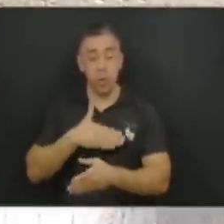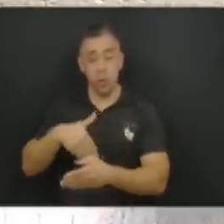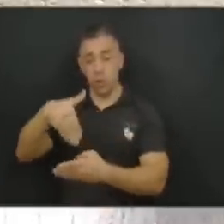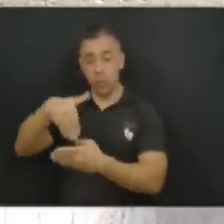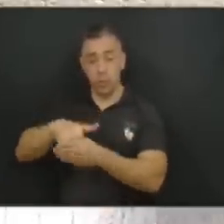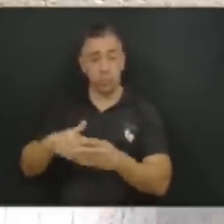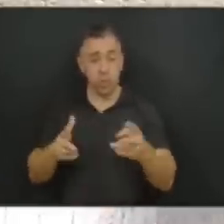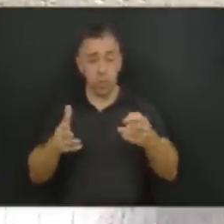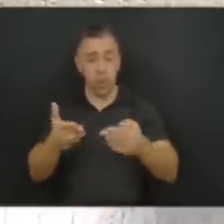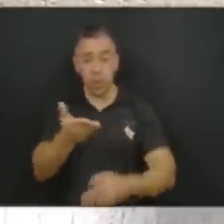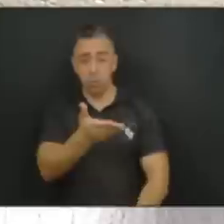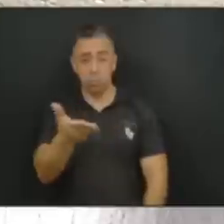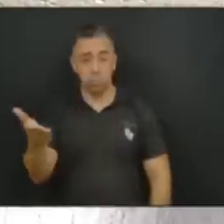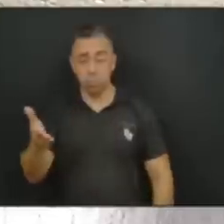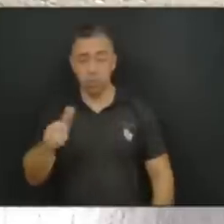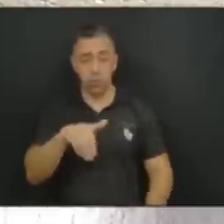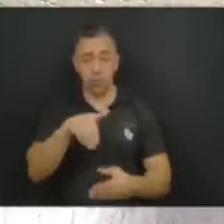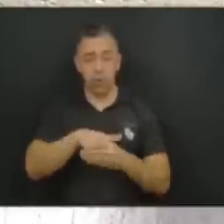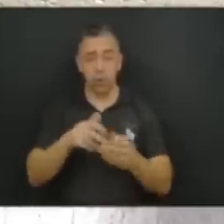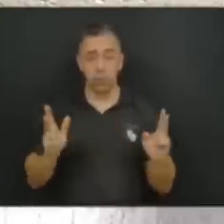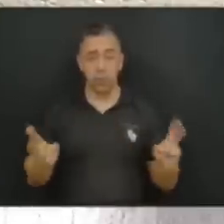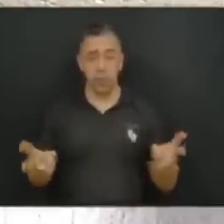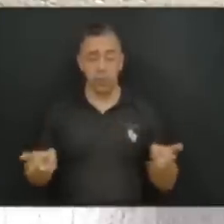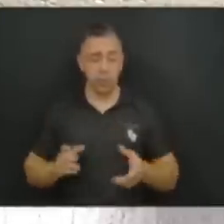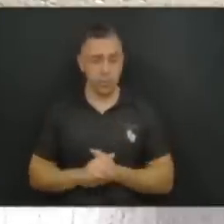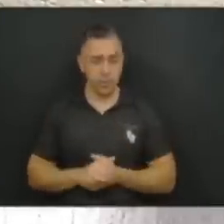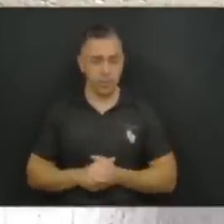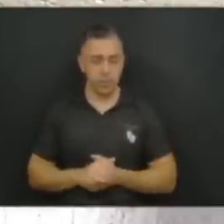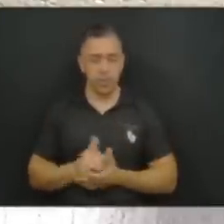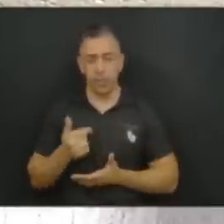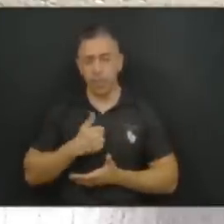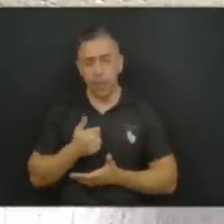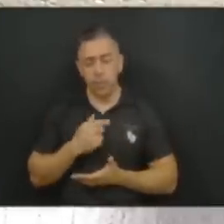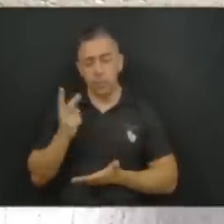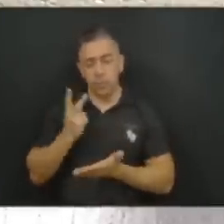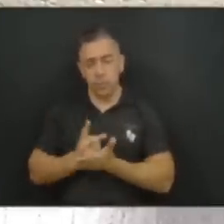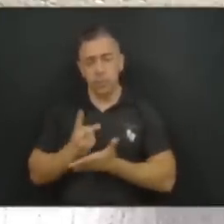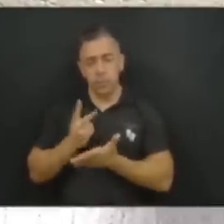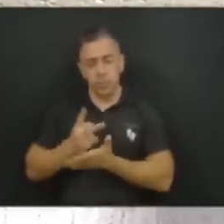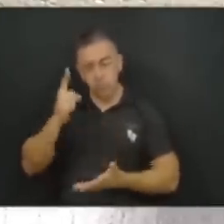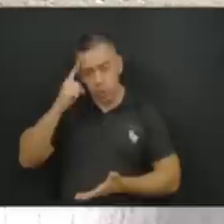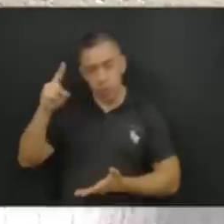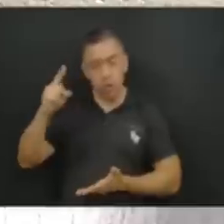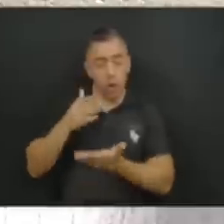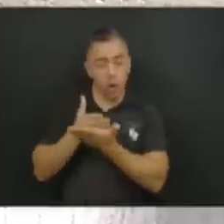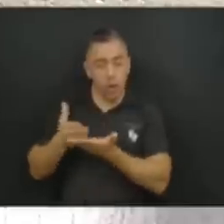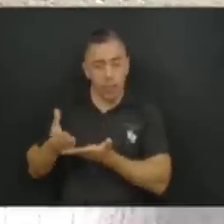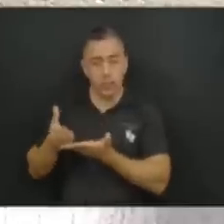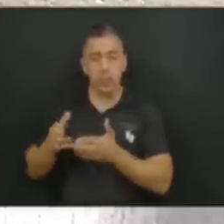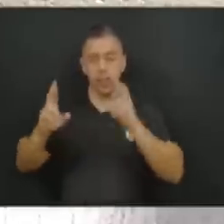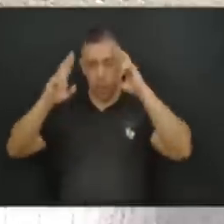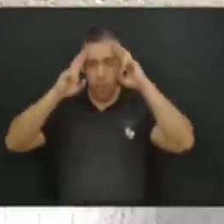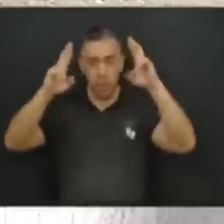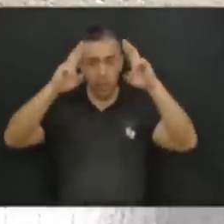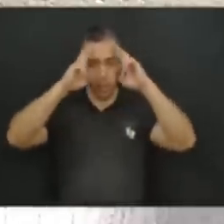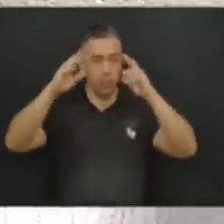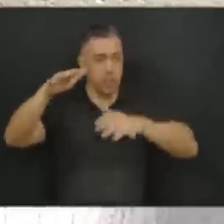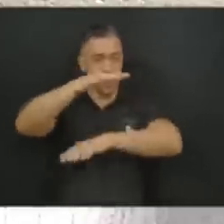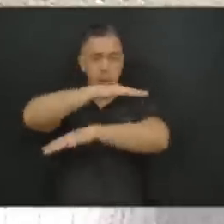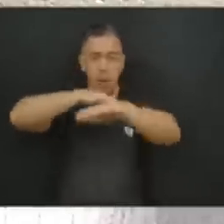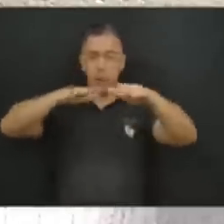voto é igual o voto de todos aqui e eu sempre procurei desde o meu primeiro dia de Mandato respeitar